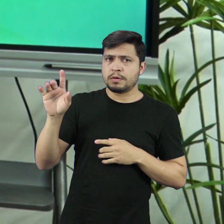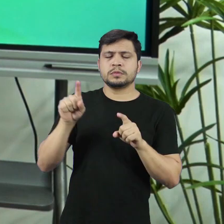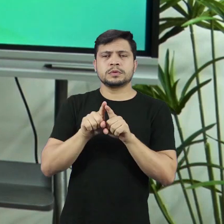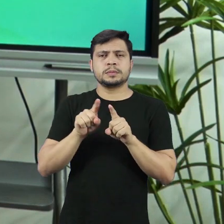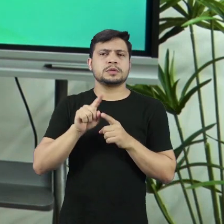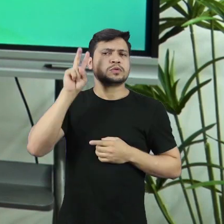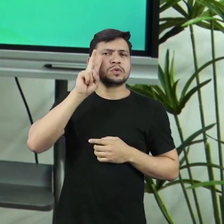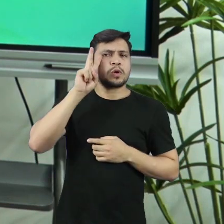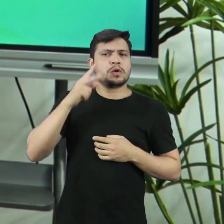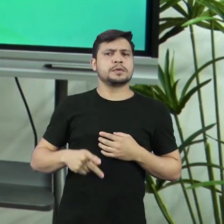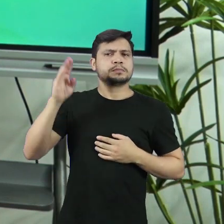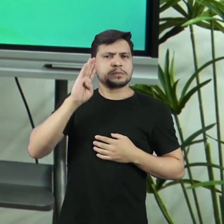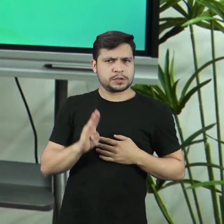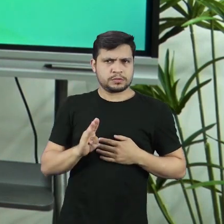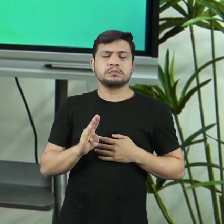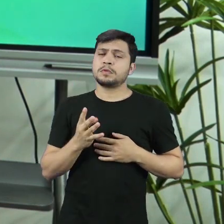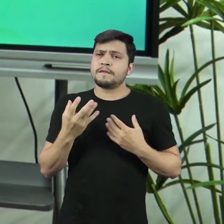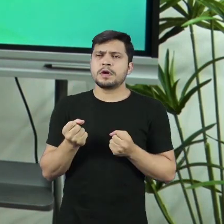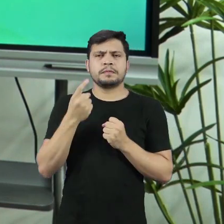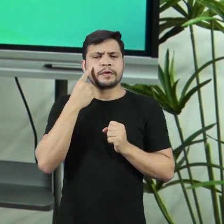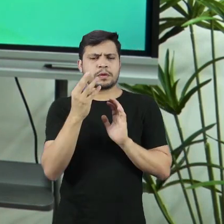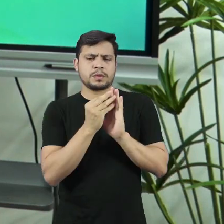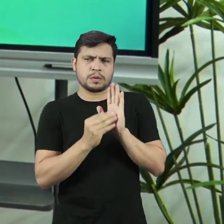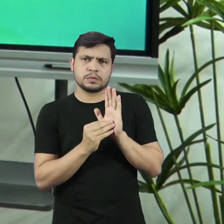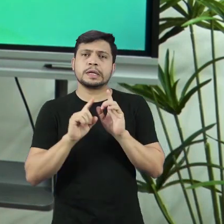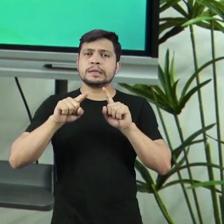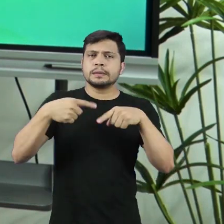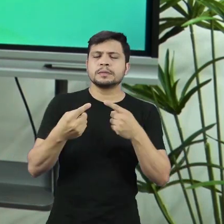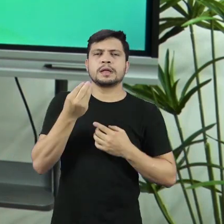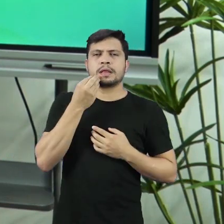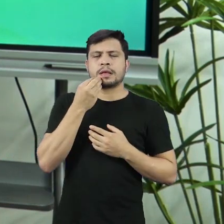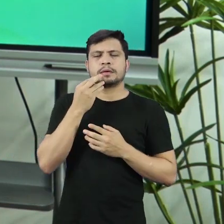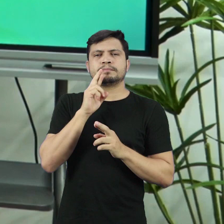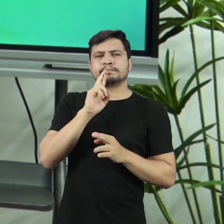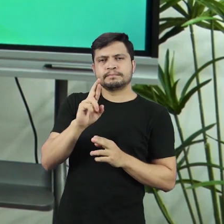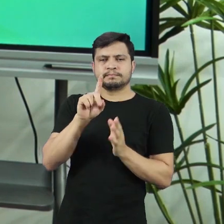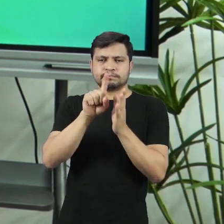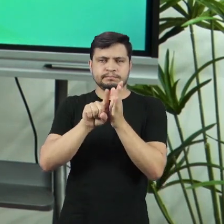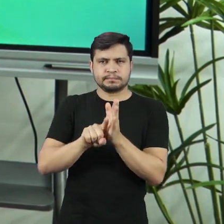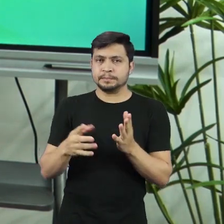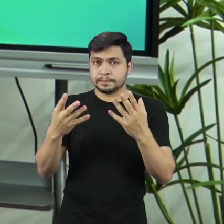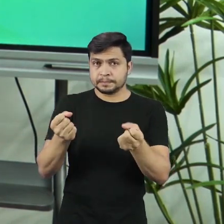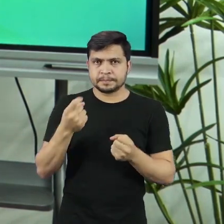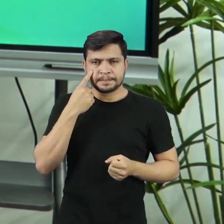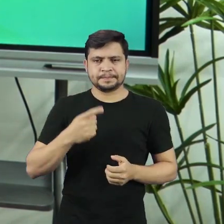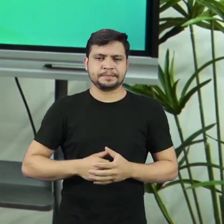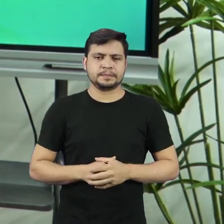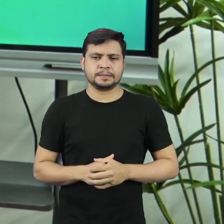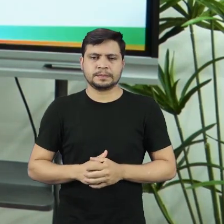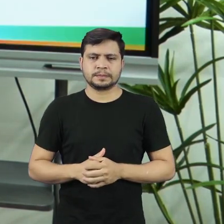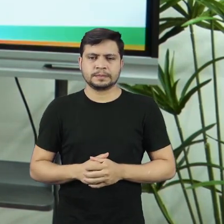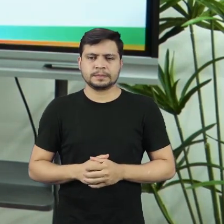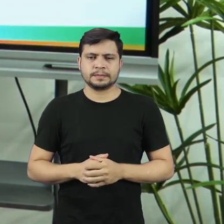algumas questões e pensar como que Guerra Fria e ditadura militar se encontram dentro da história. Vamos lá? A aula de hoje começa